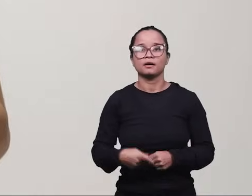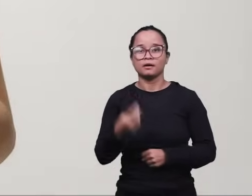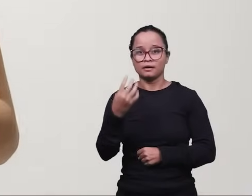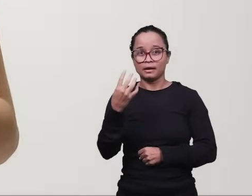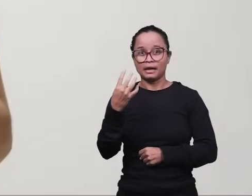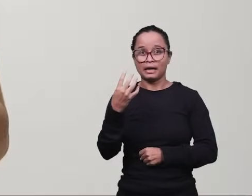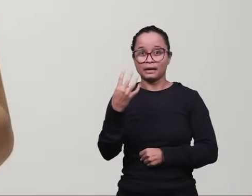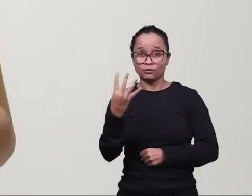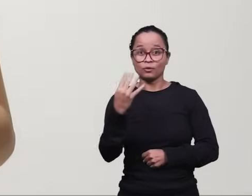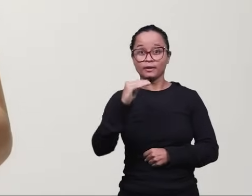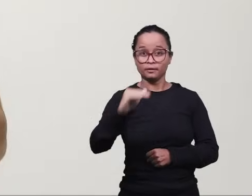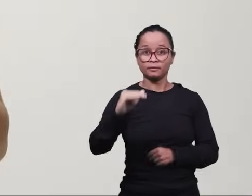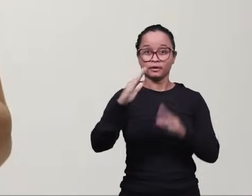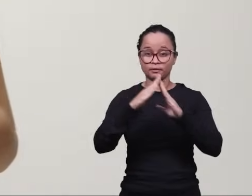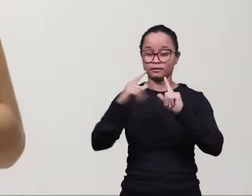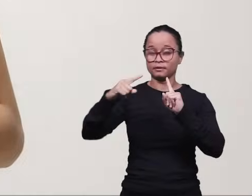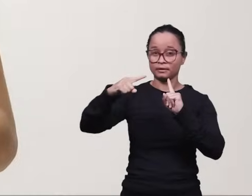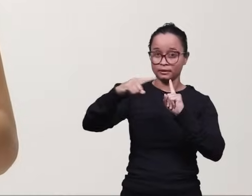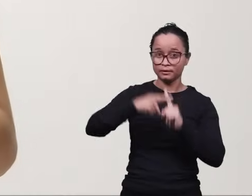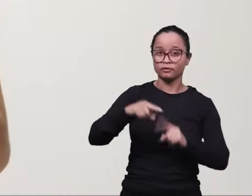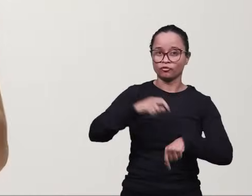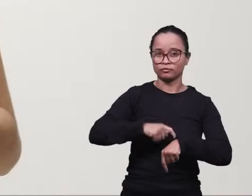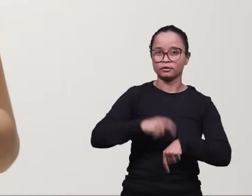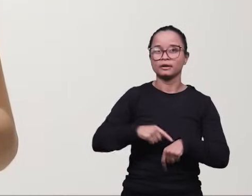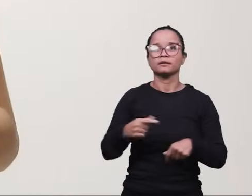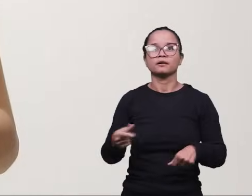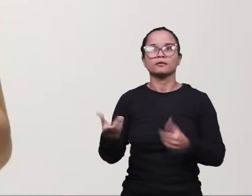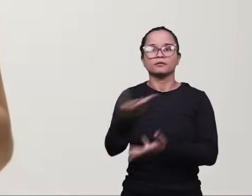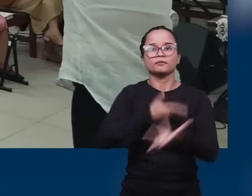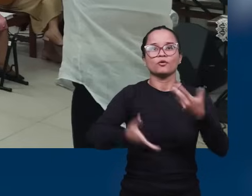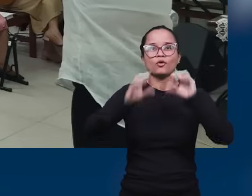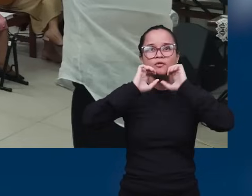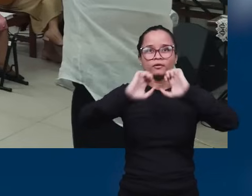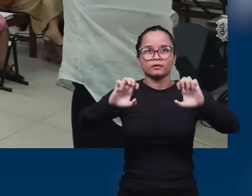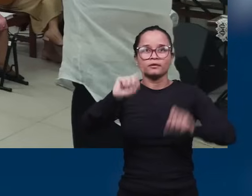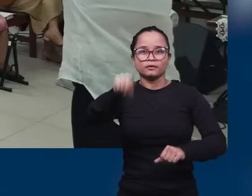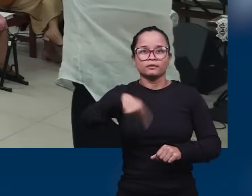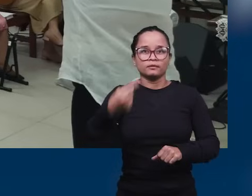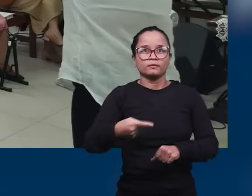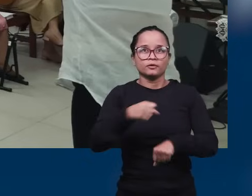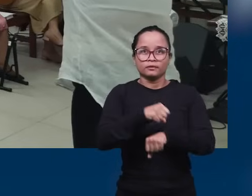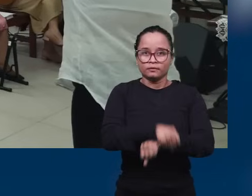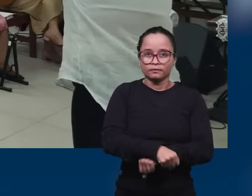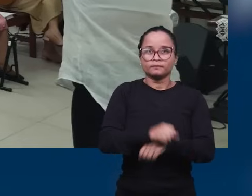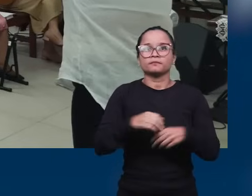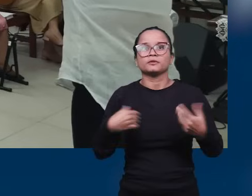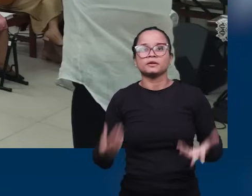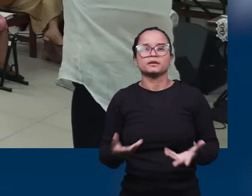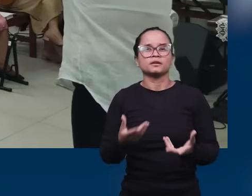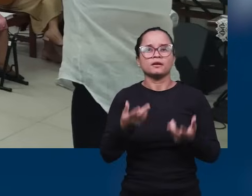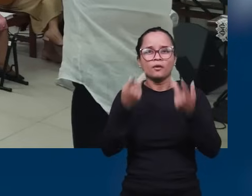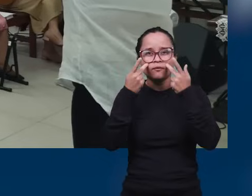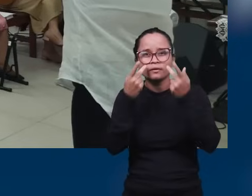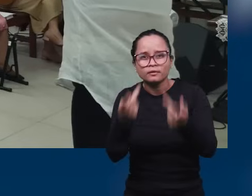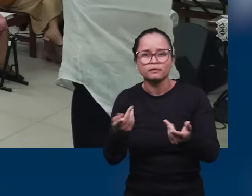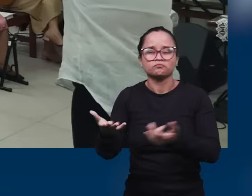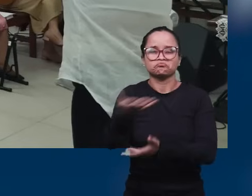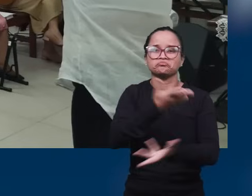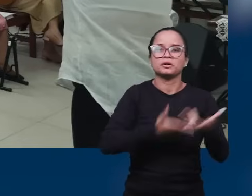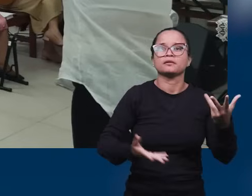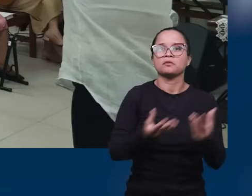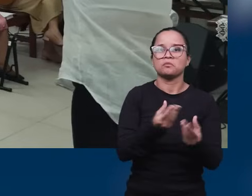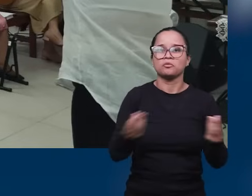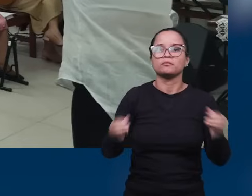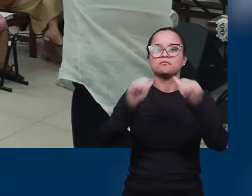às quatro e meia na igreja. A igreja participou da evangelização e logo após houve o seminário, onde muitos visitantes